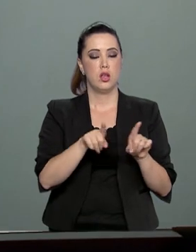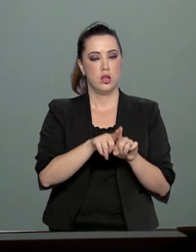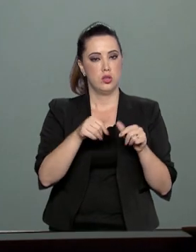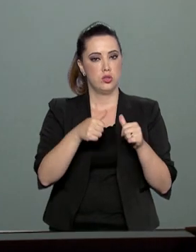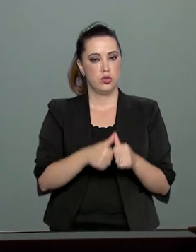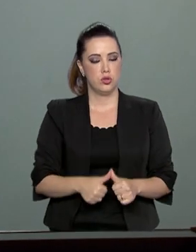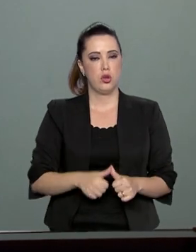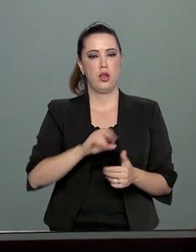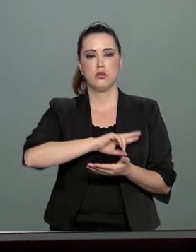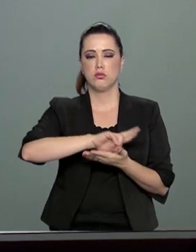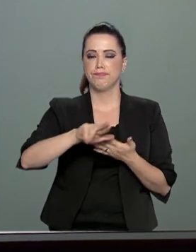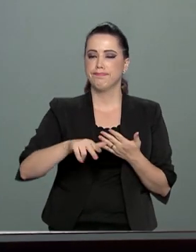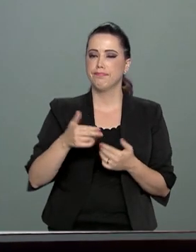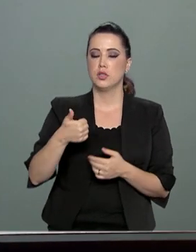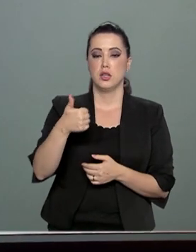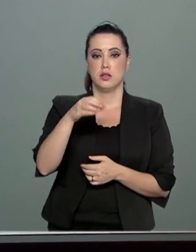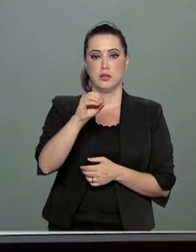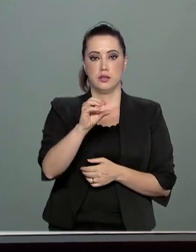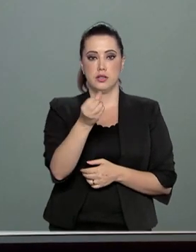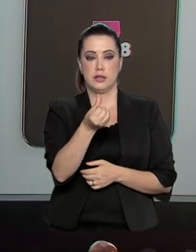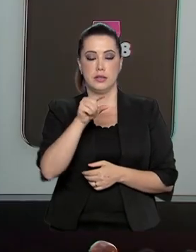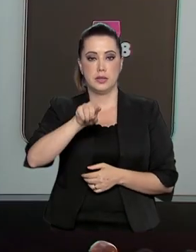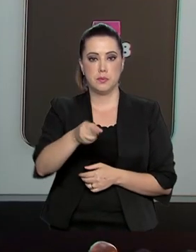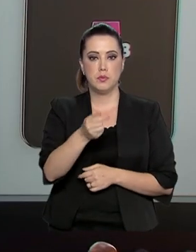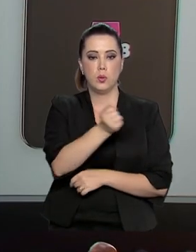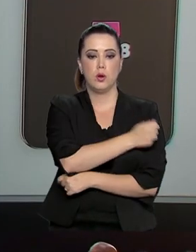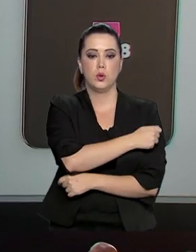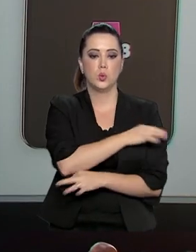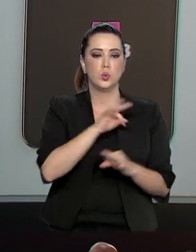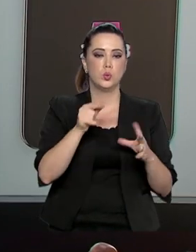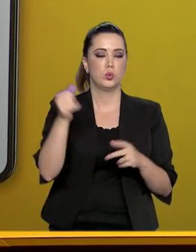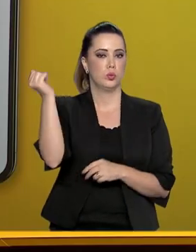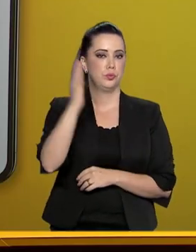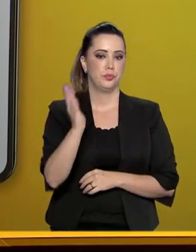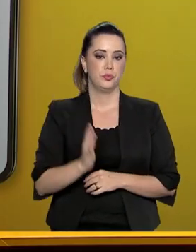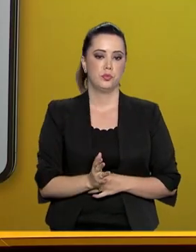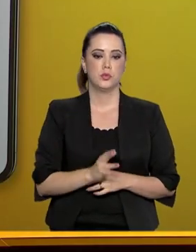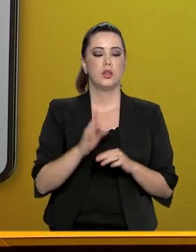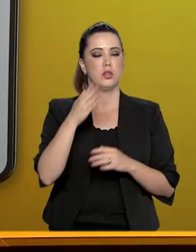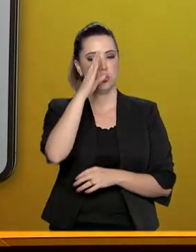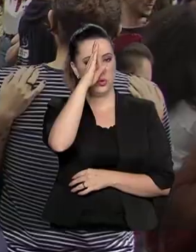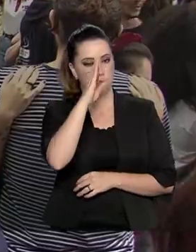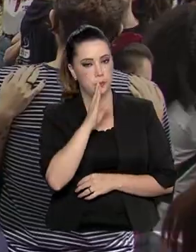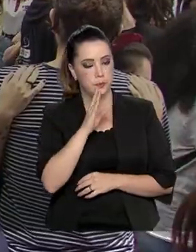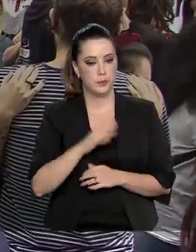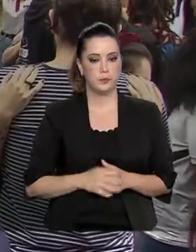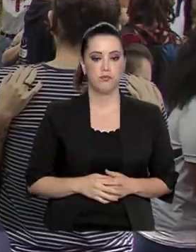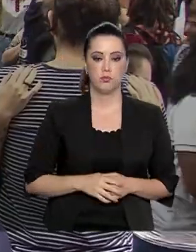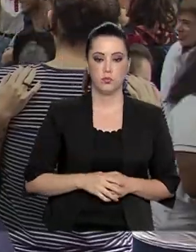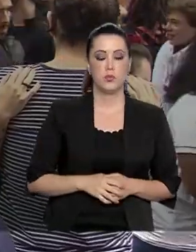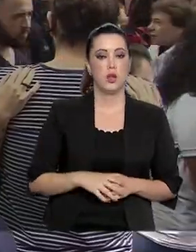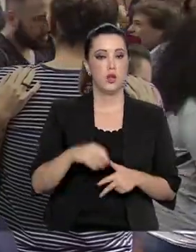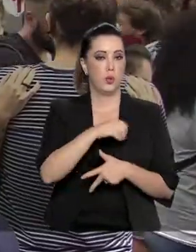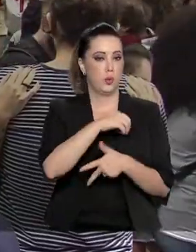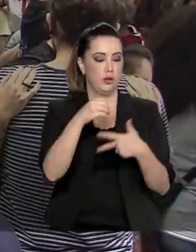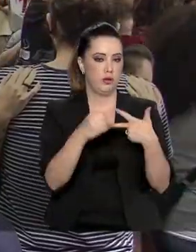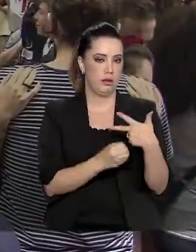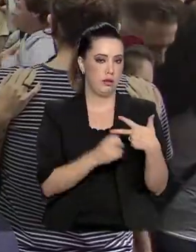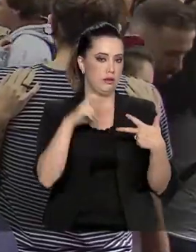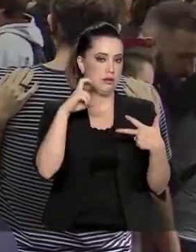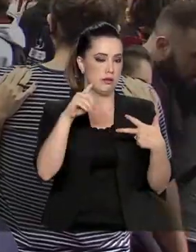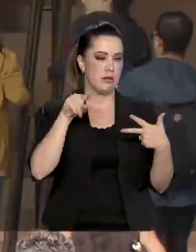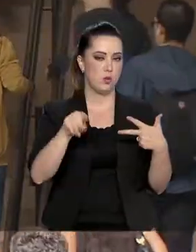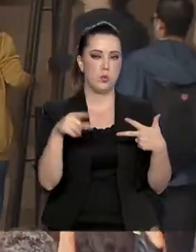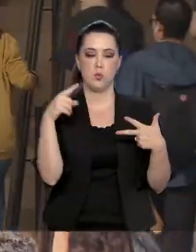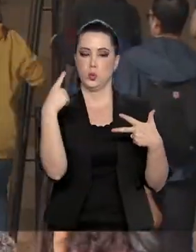já está nas mãos de 106 mil estudantes em todo o país e de graça. E o Enem, com 5